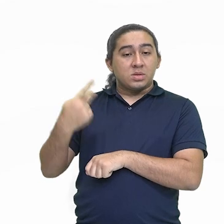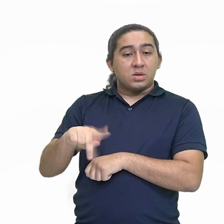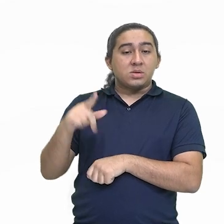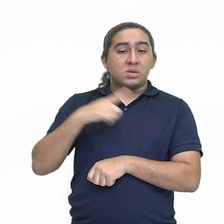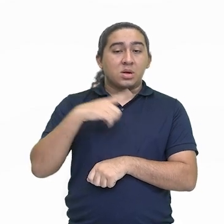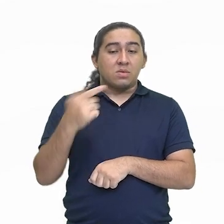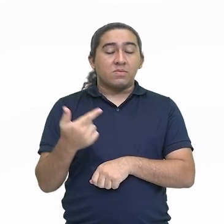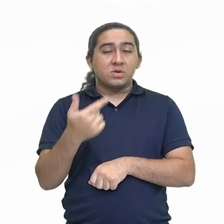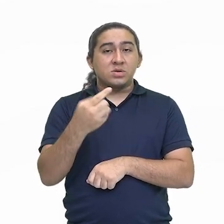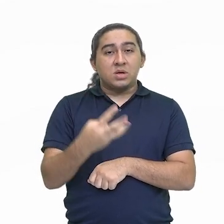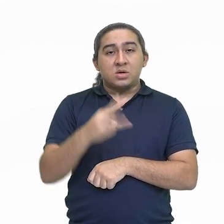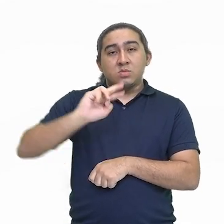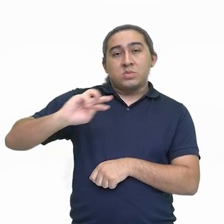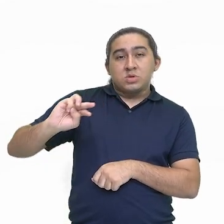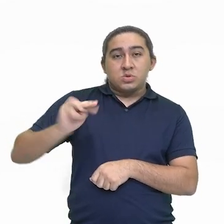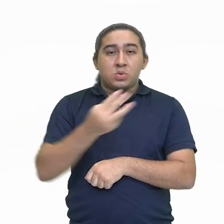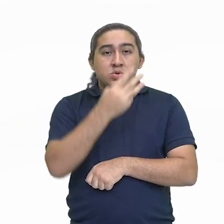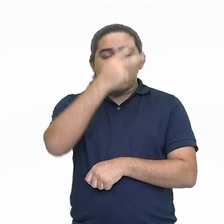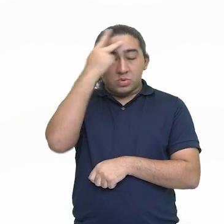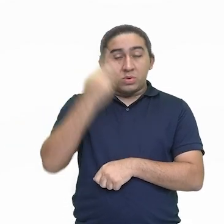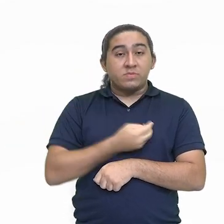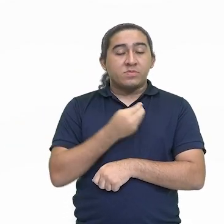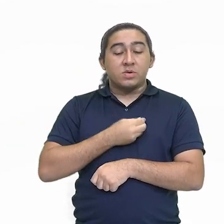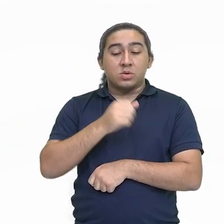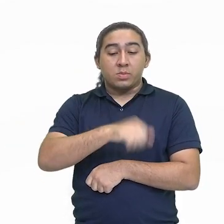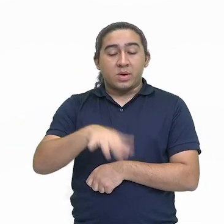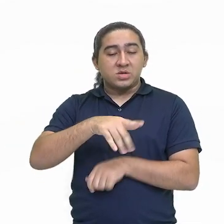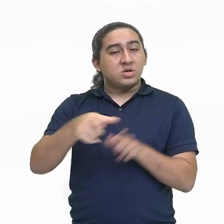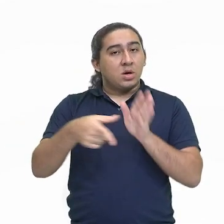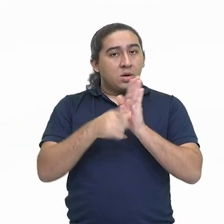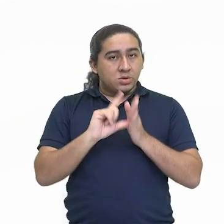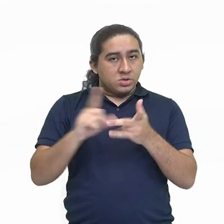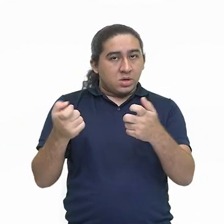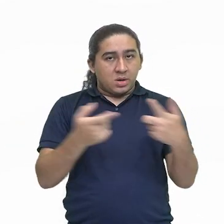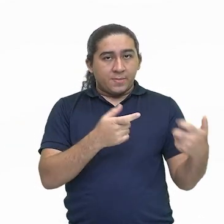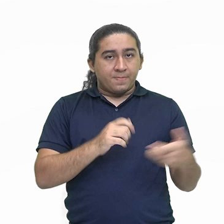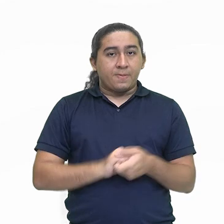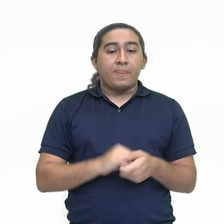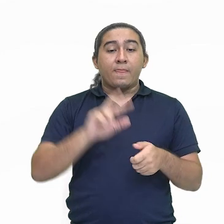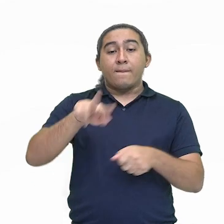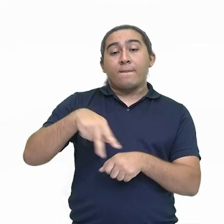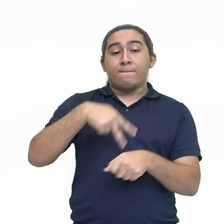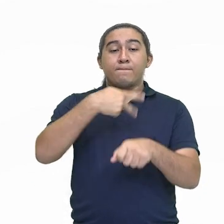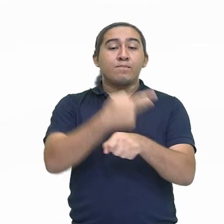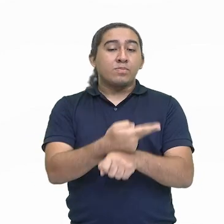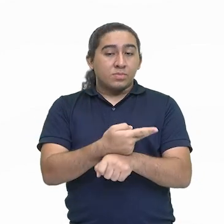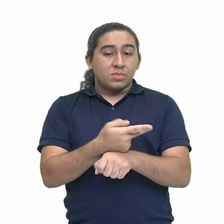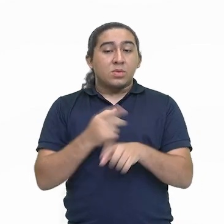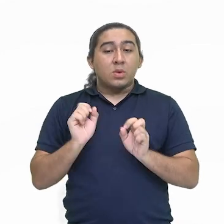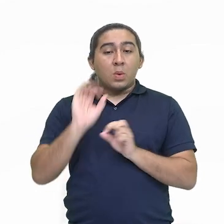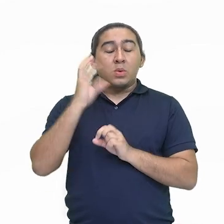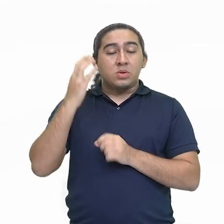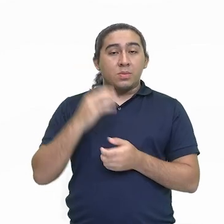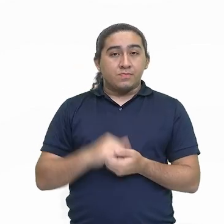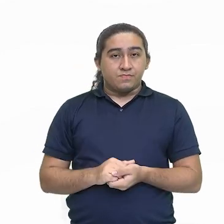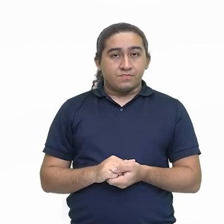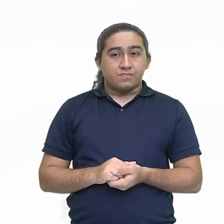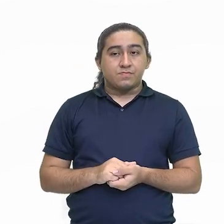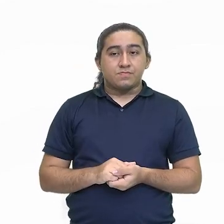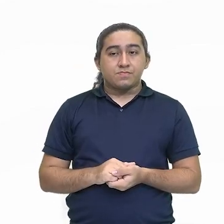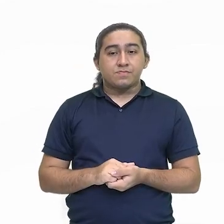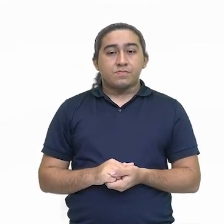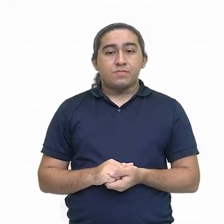habitantes antes da guerra. E aí depois, mais da metade da população, ela acabou ali vendo um